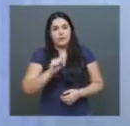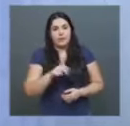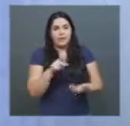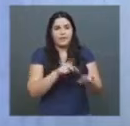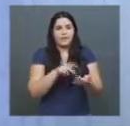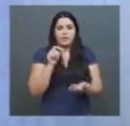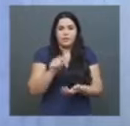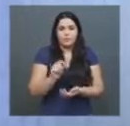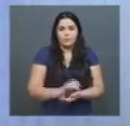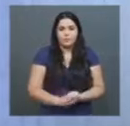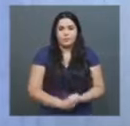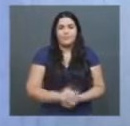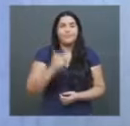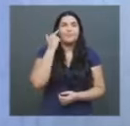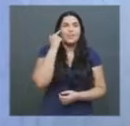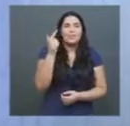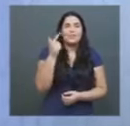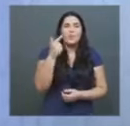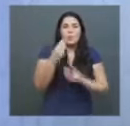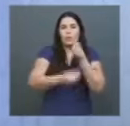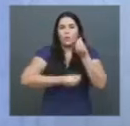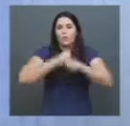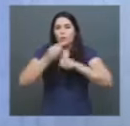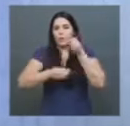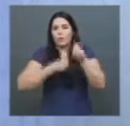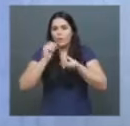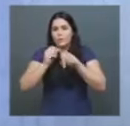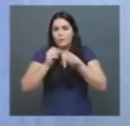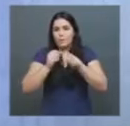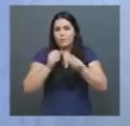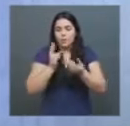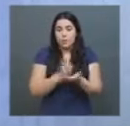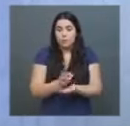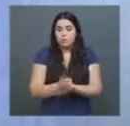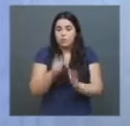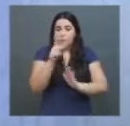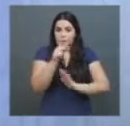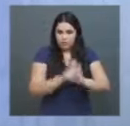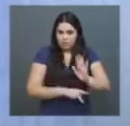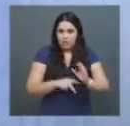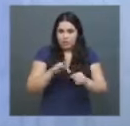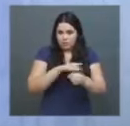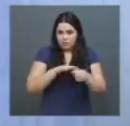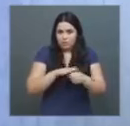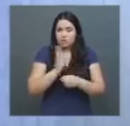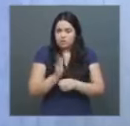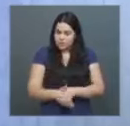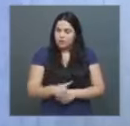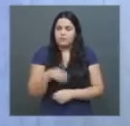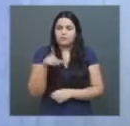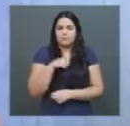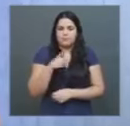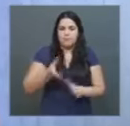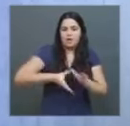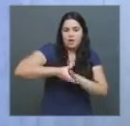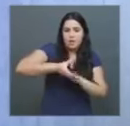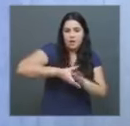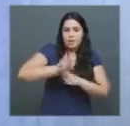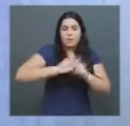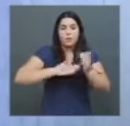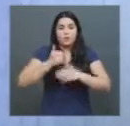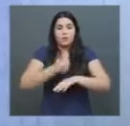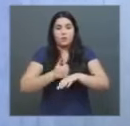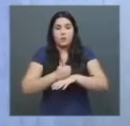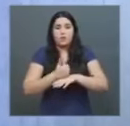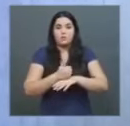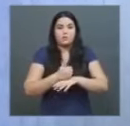foi pensado como uma forma de estender um projeto de extensão que já acontece no ambulatório, que são orientações multiprofissionais